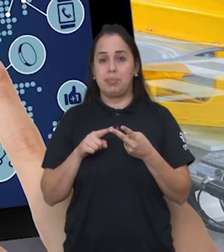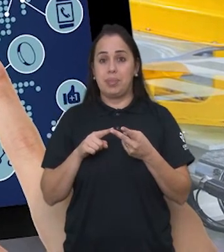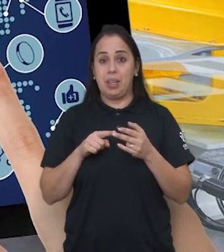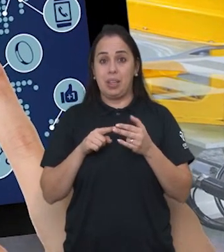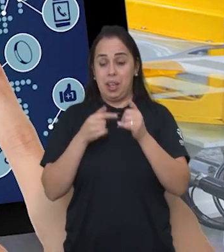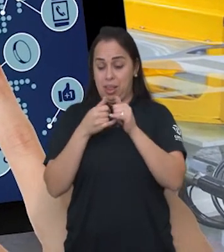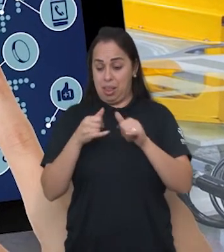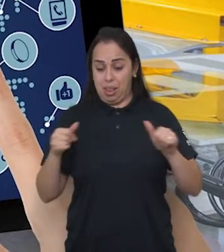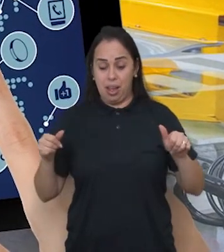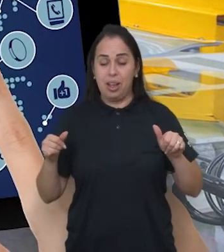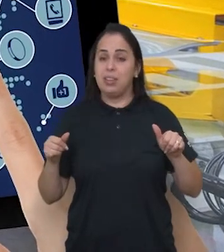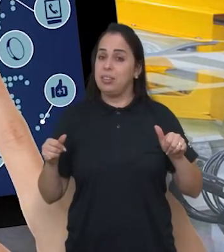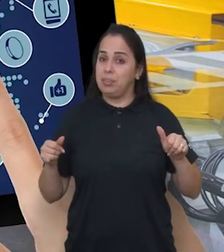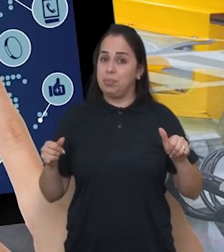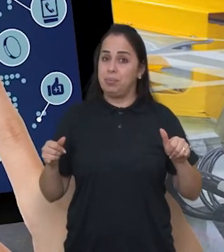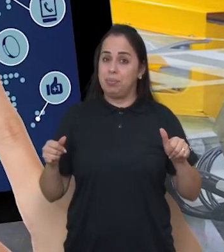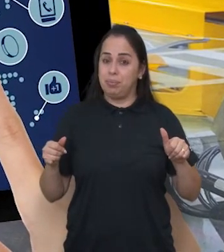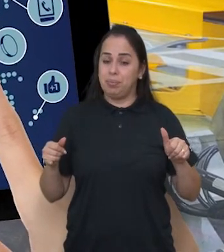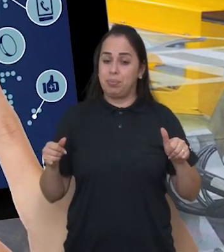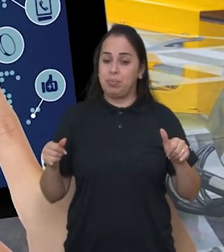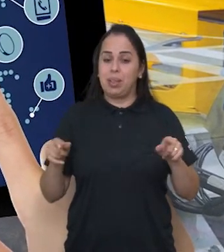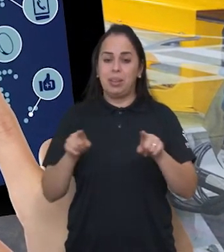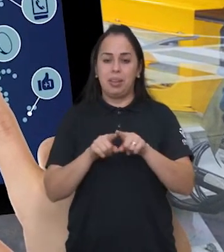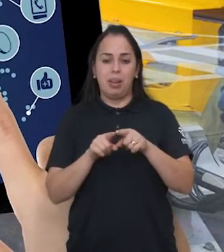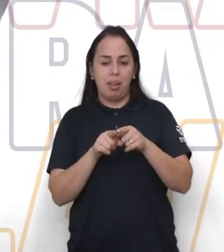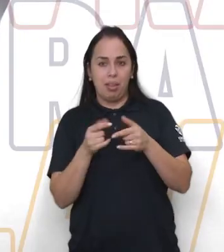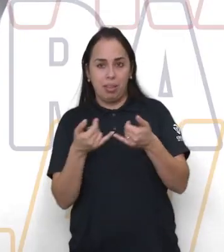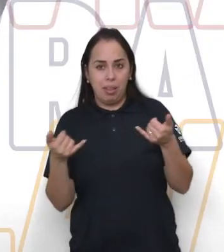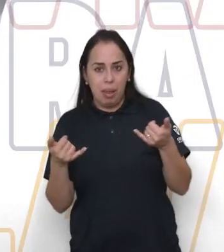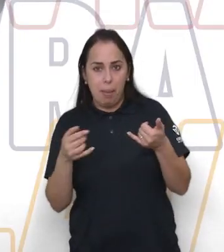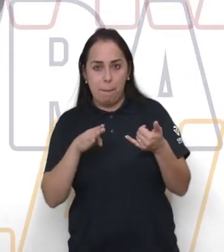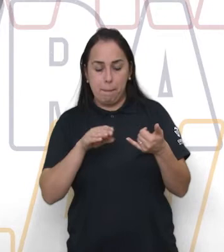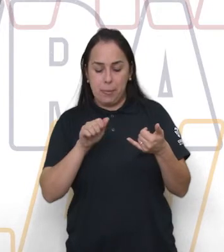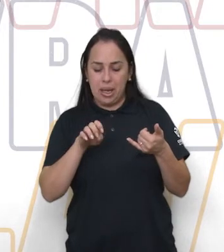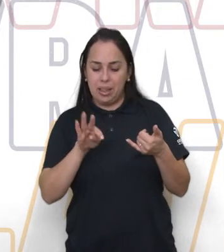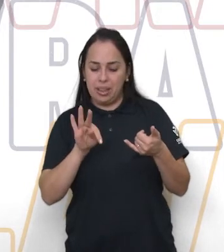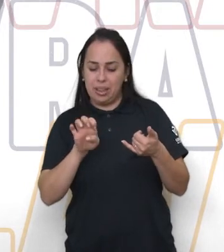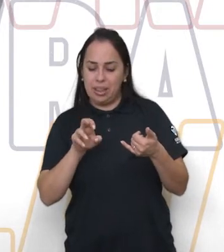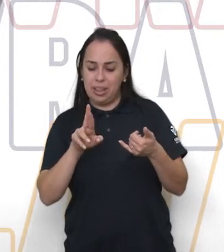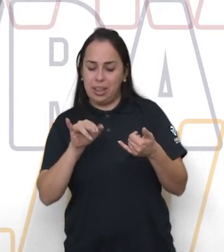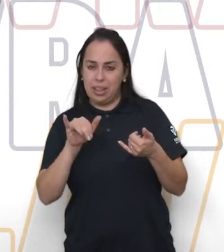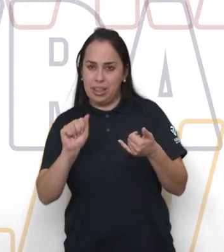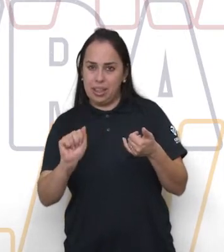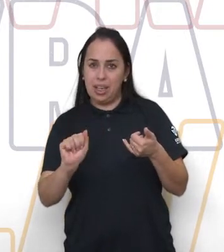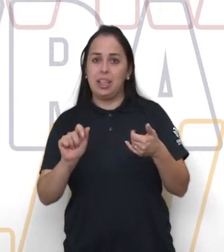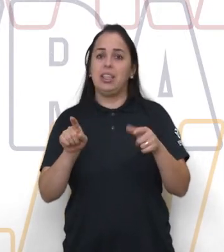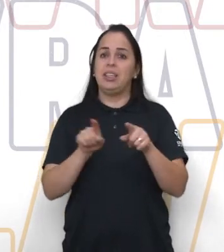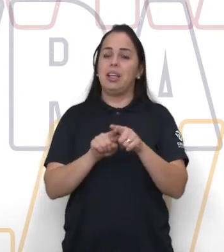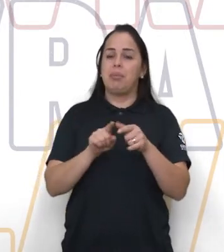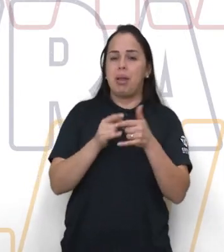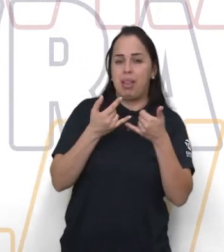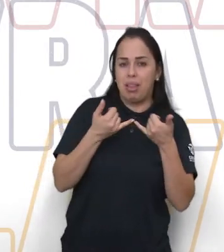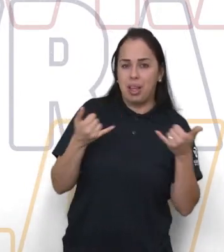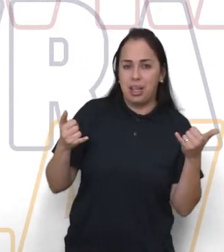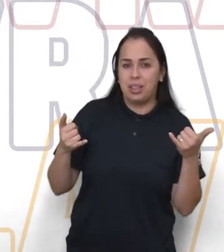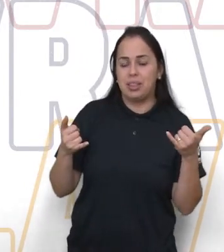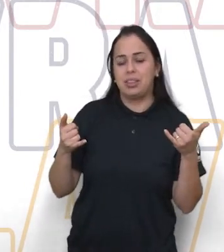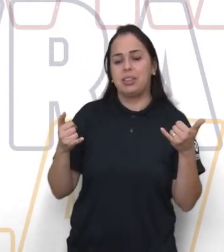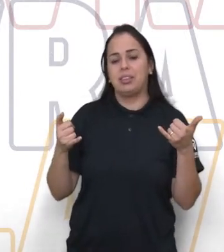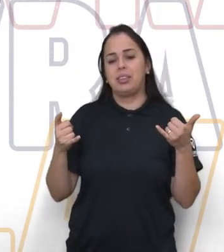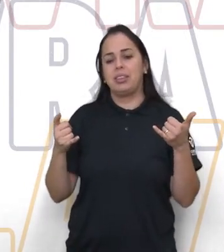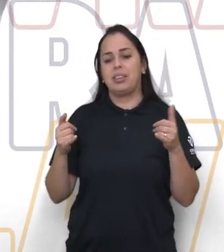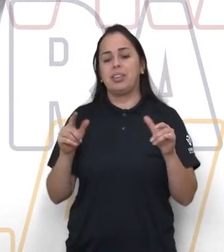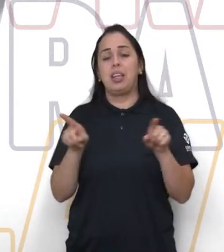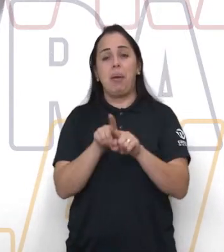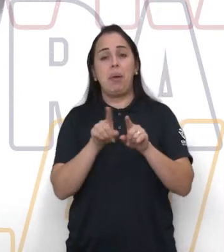das energias né está falando das Baterias né que é um outro mundo né então mudo das energias